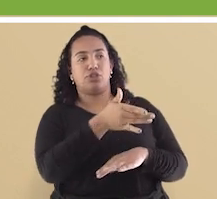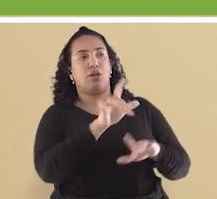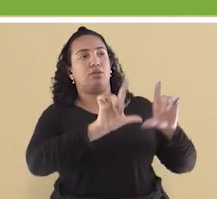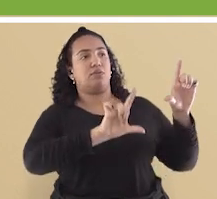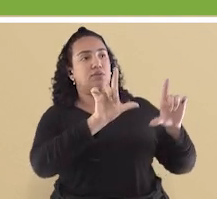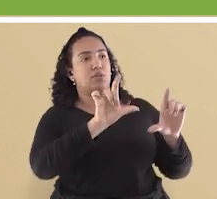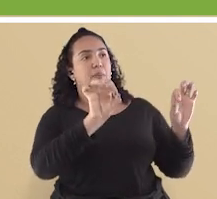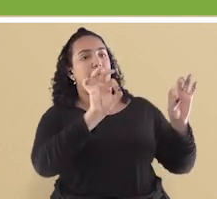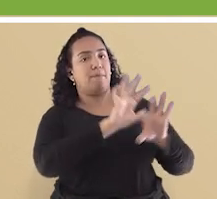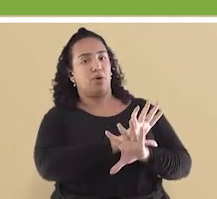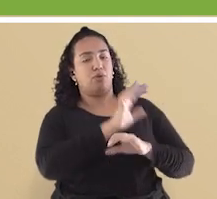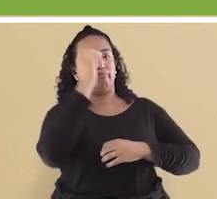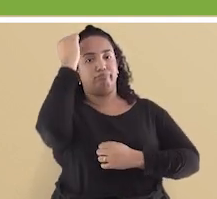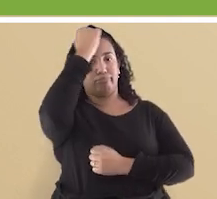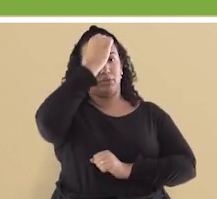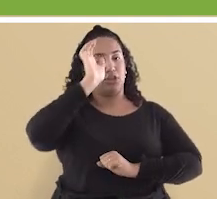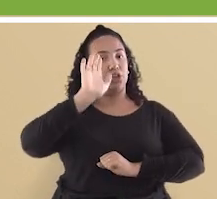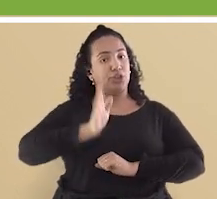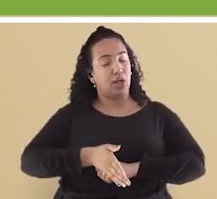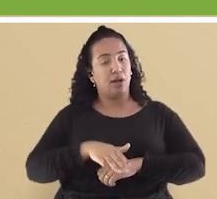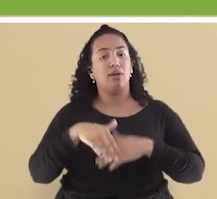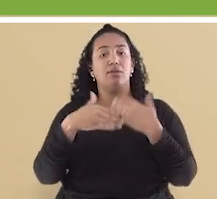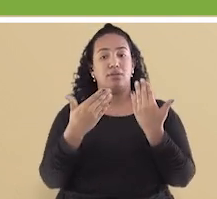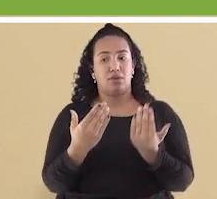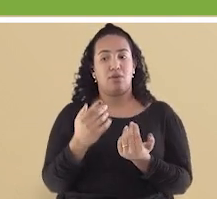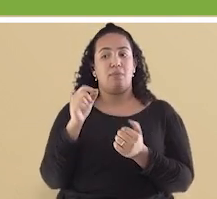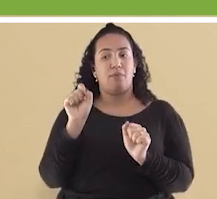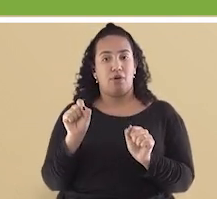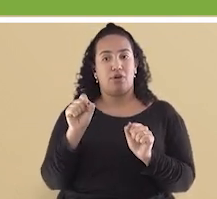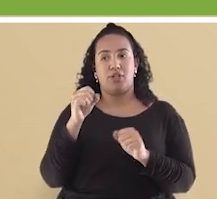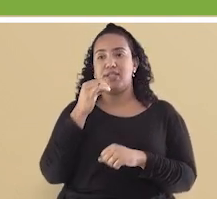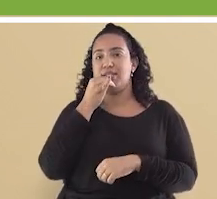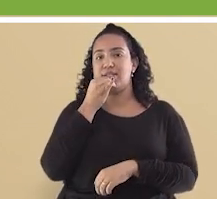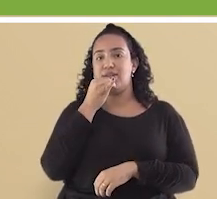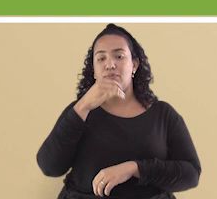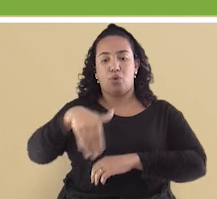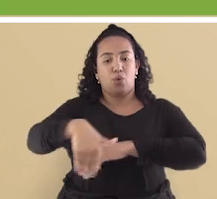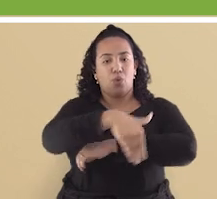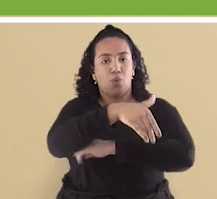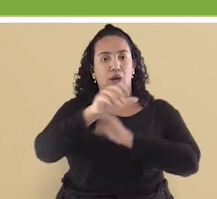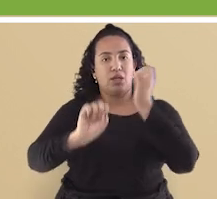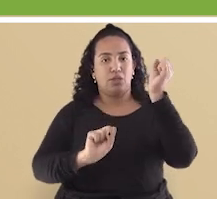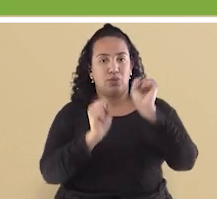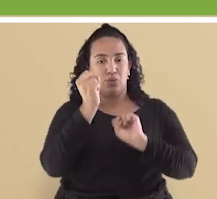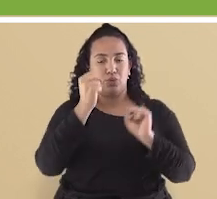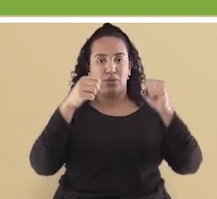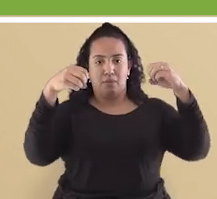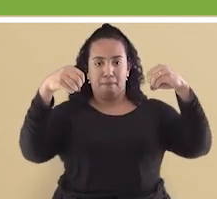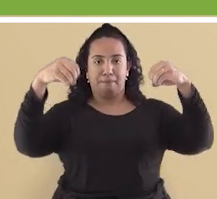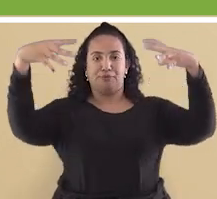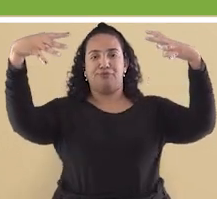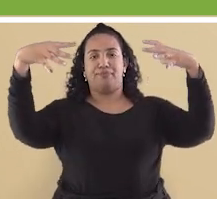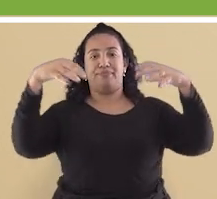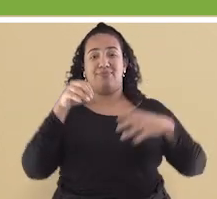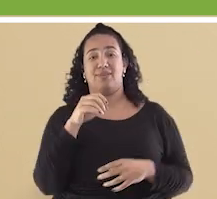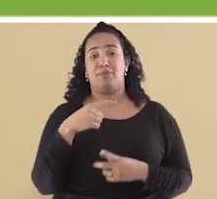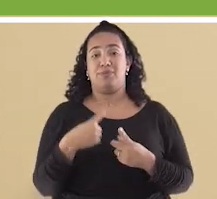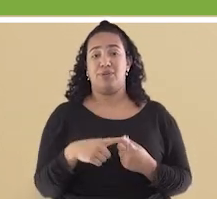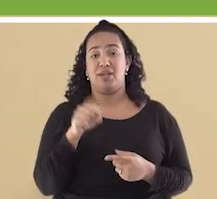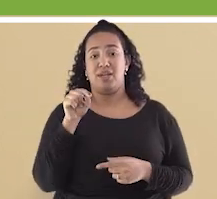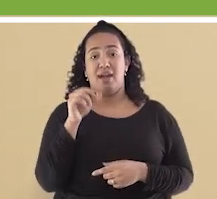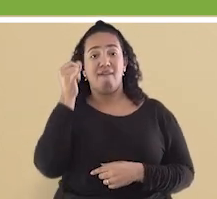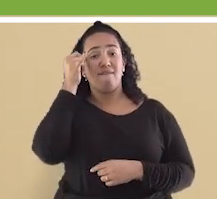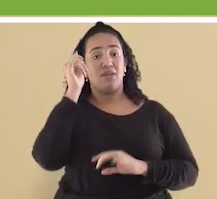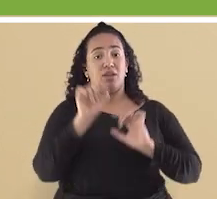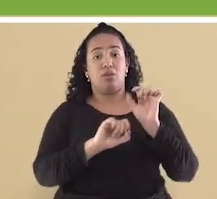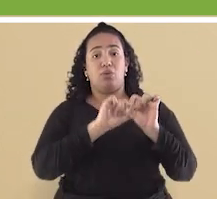tomou banho, e aí sim eles podem ligar a iluminação pública de indústrias e tudo mais. Ou seja, se evita uma sobrecarga do